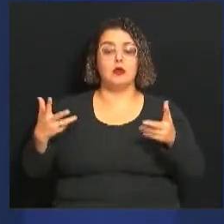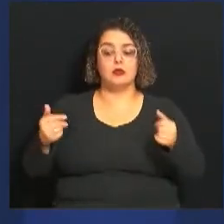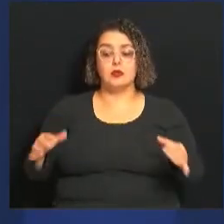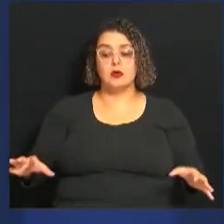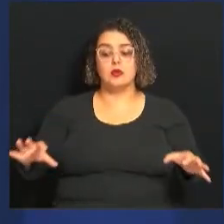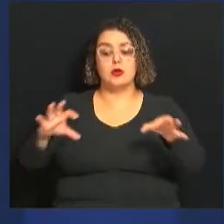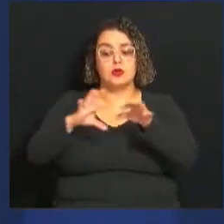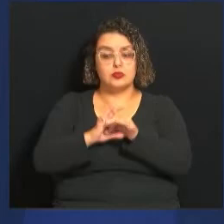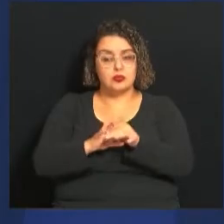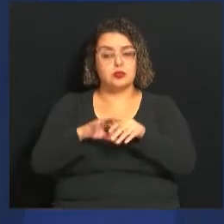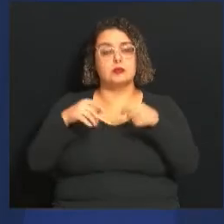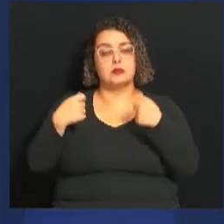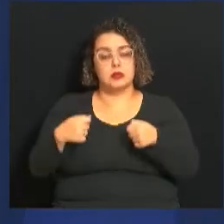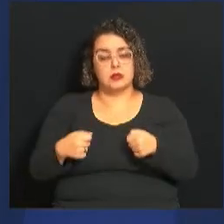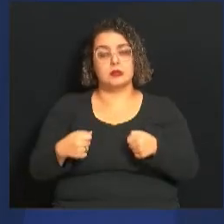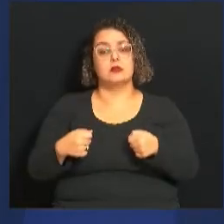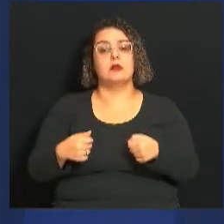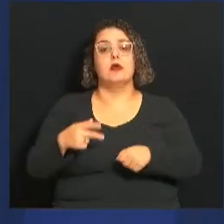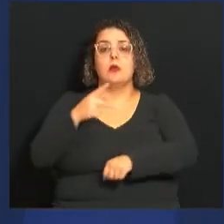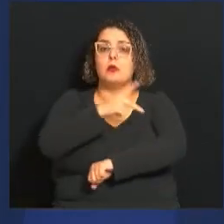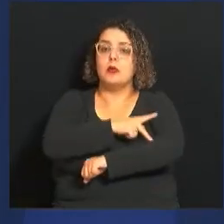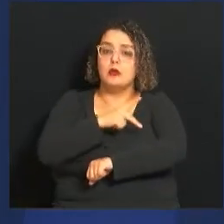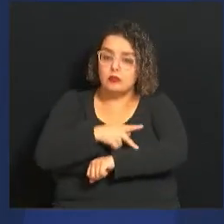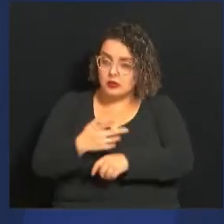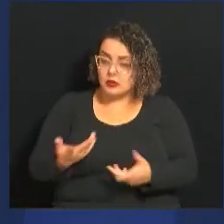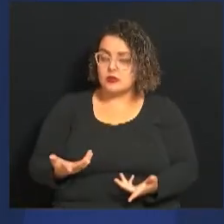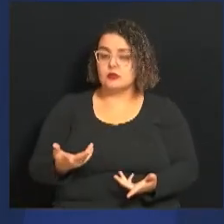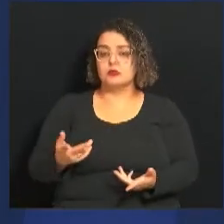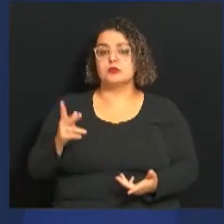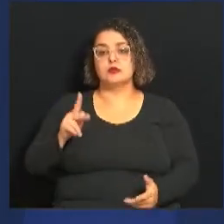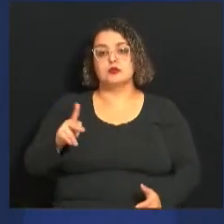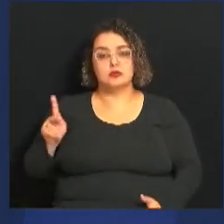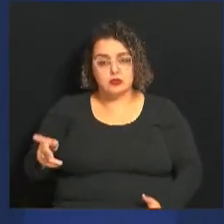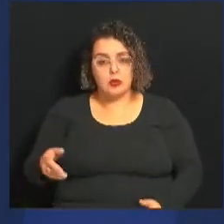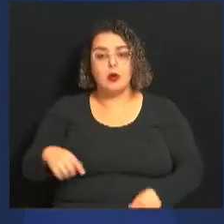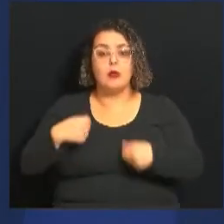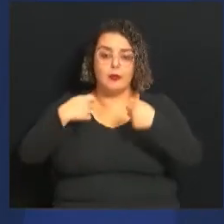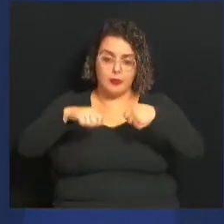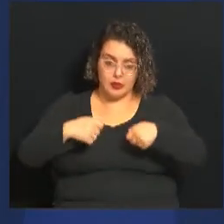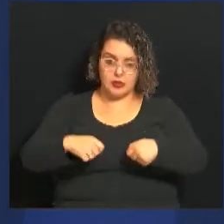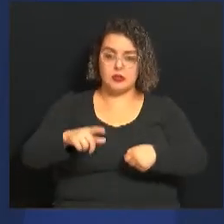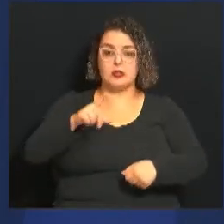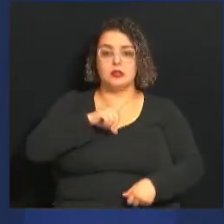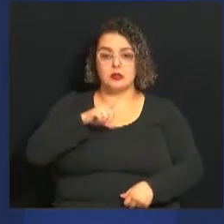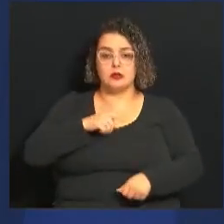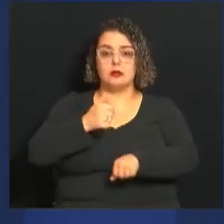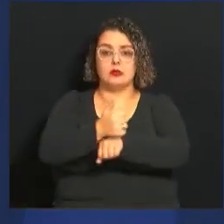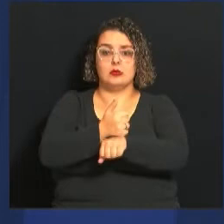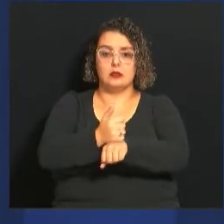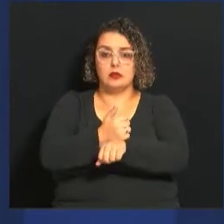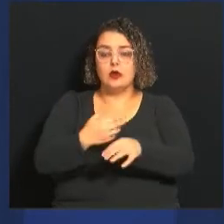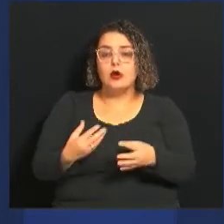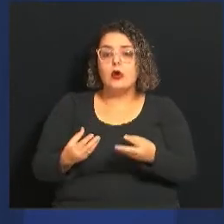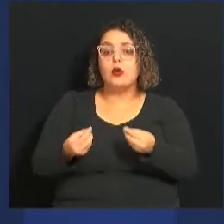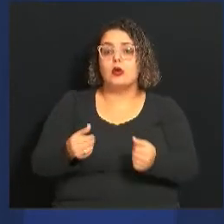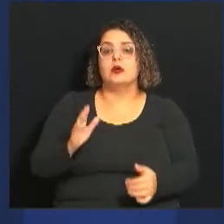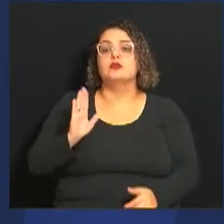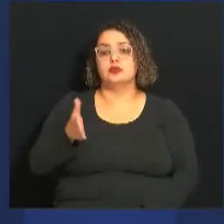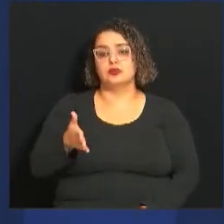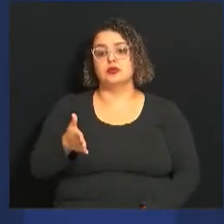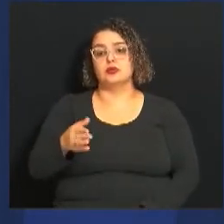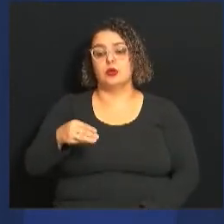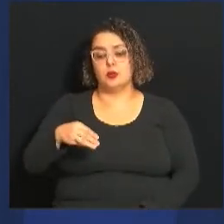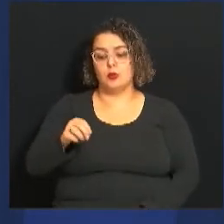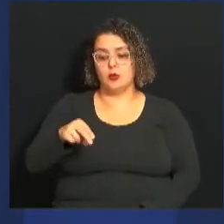infantil, professoras, pedagogas, porque as nossas crianças precisam também ter profissionais qualificadas, que já são, as nossas monitoras